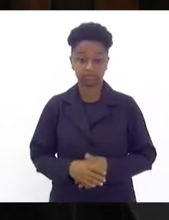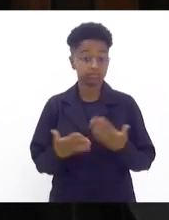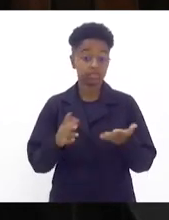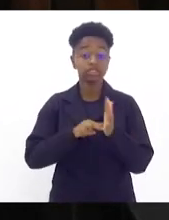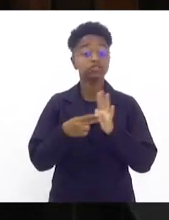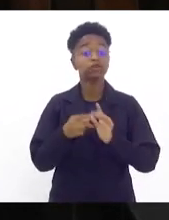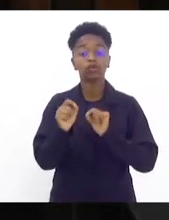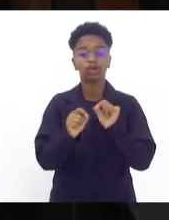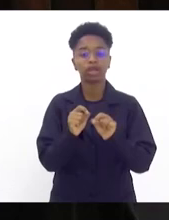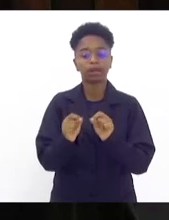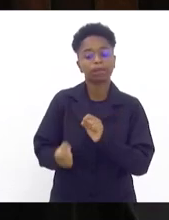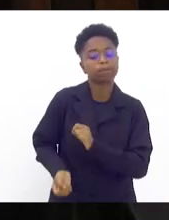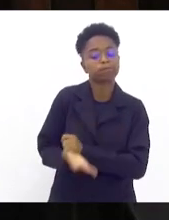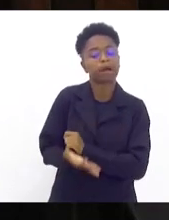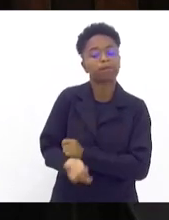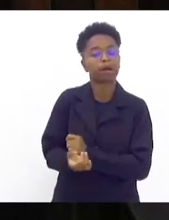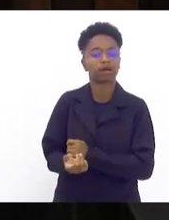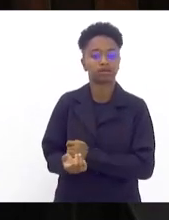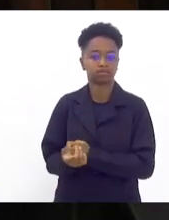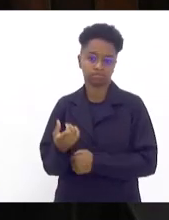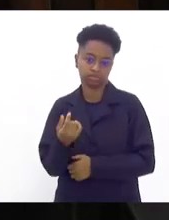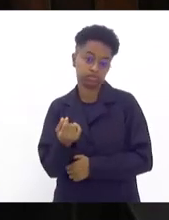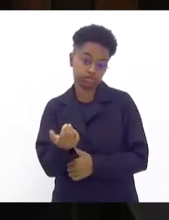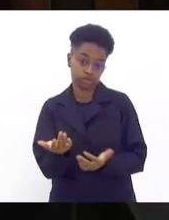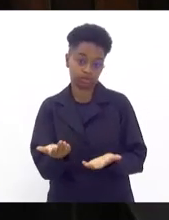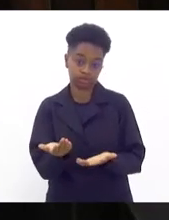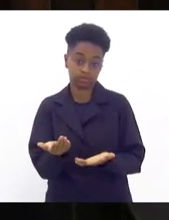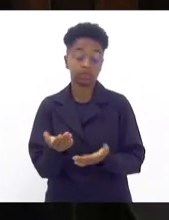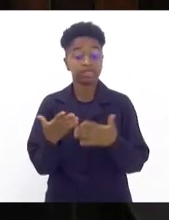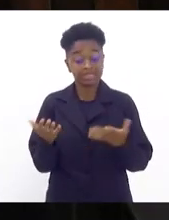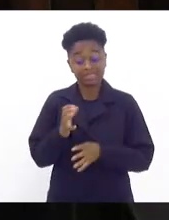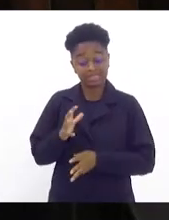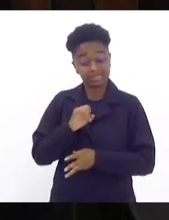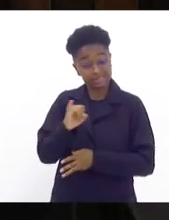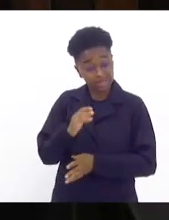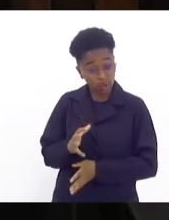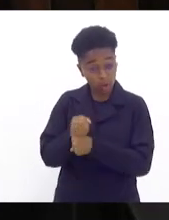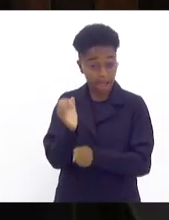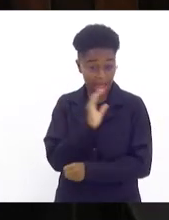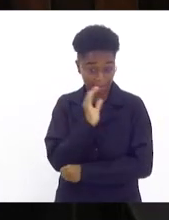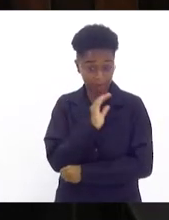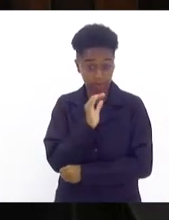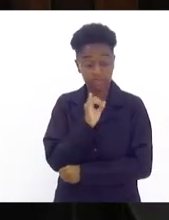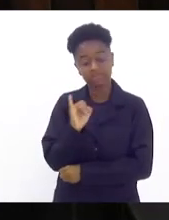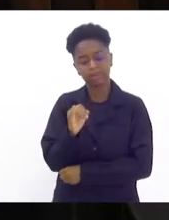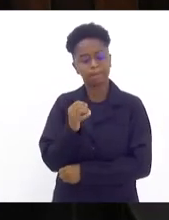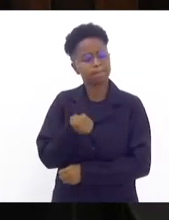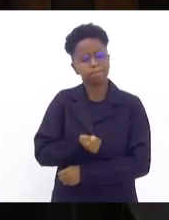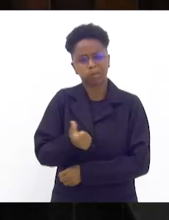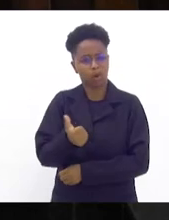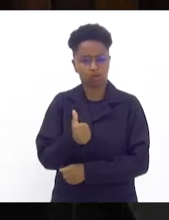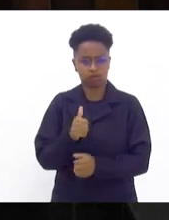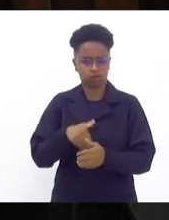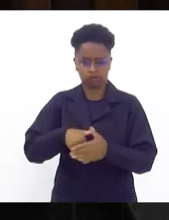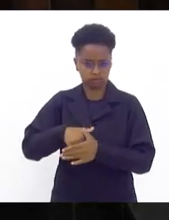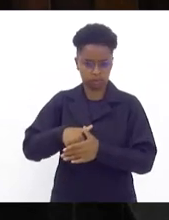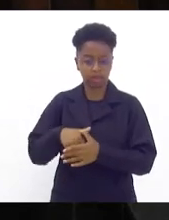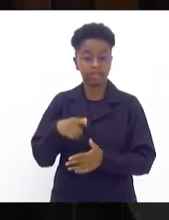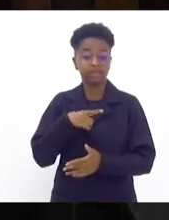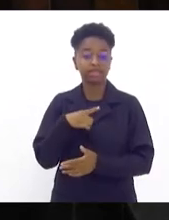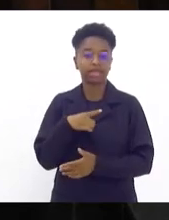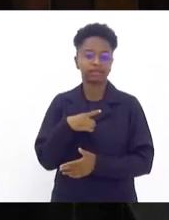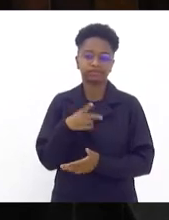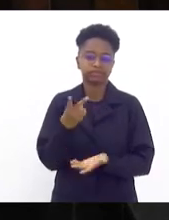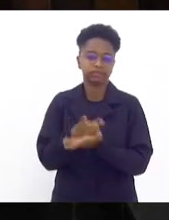a sonegação que numa conta rápida, em alguns poucos jogos no Maracanã, lembrando que há jogos no Maracanã